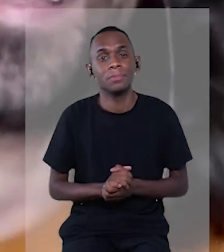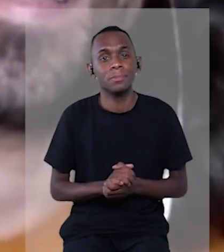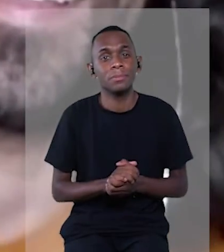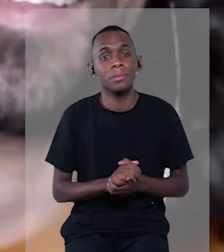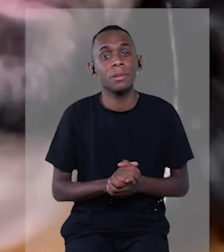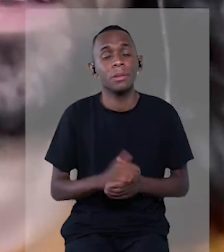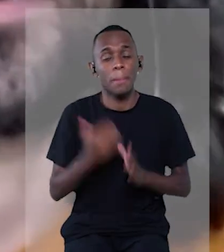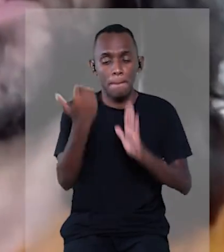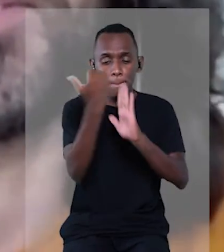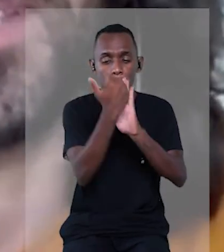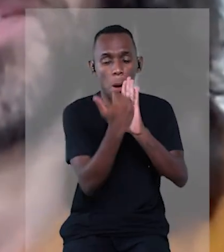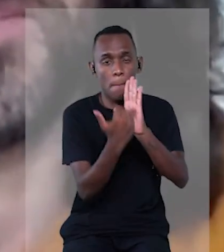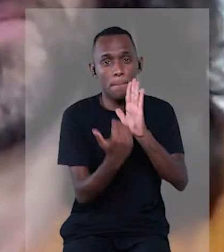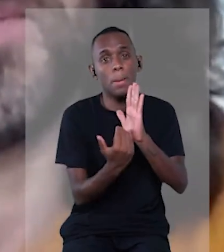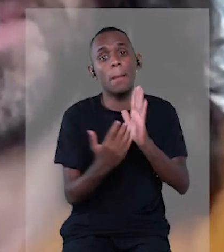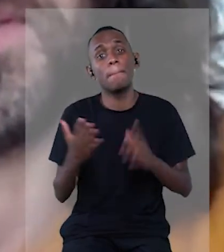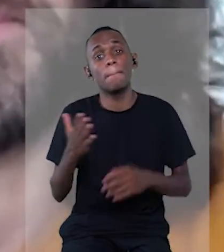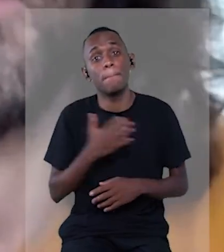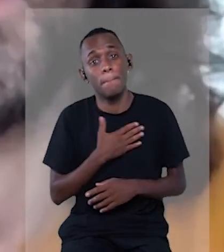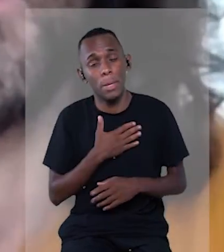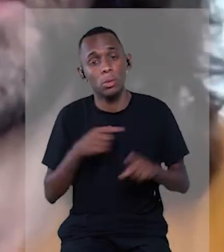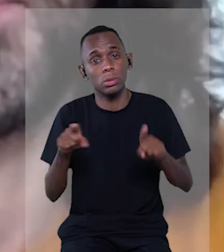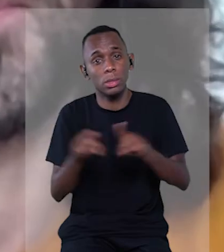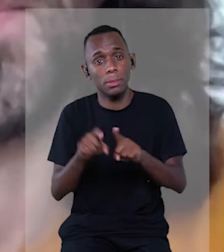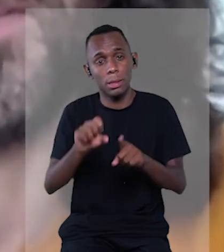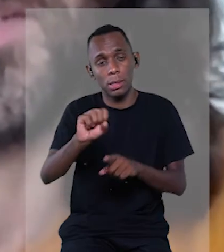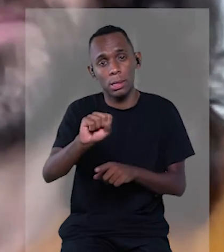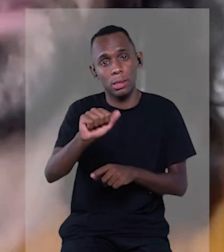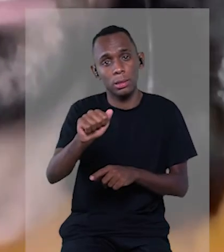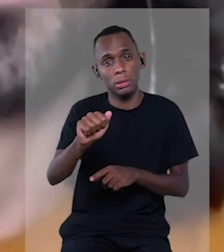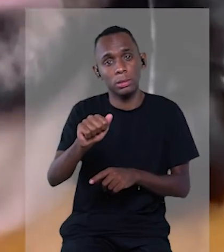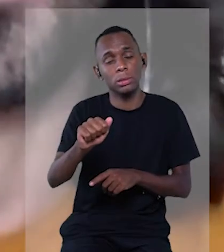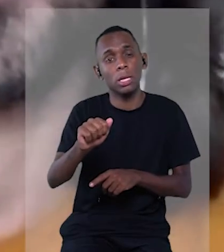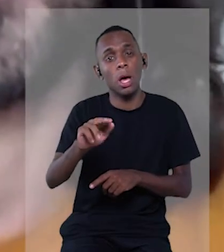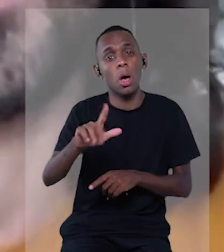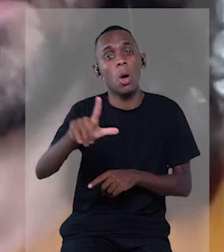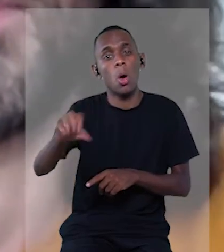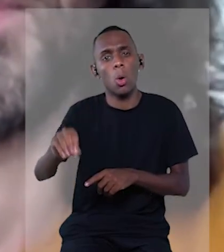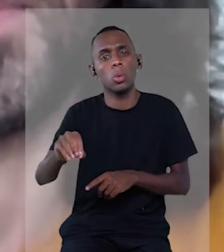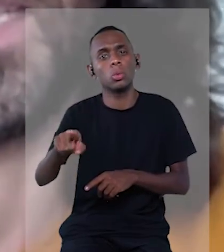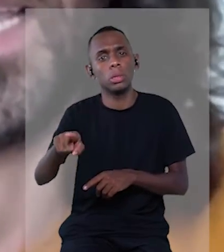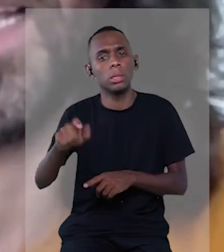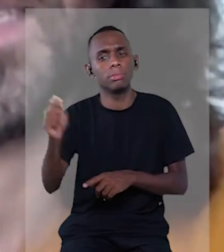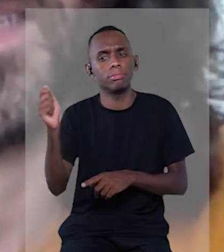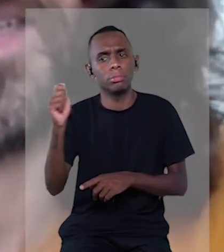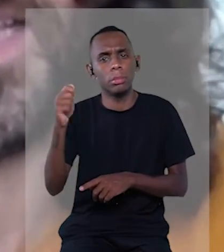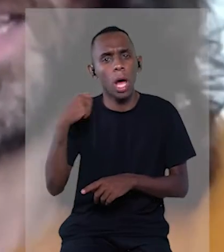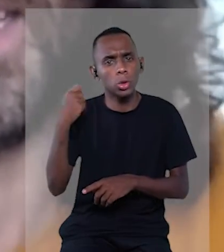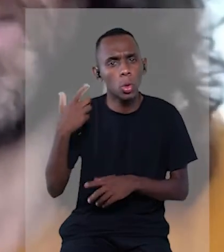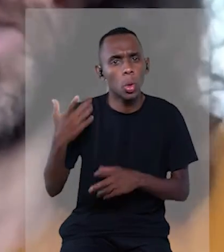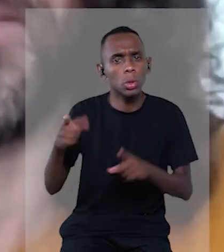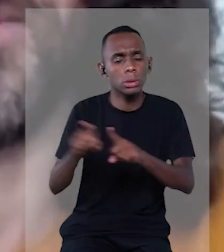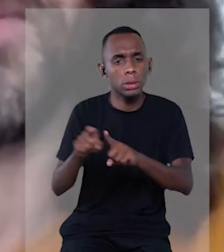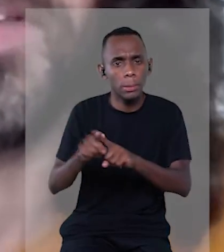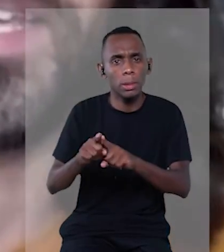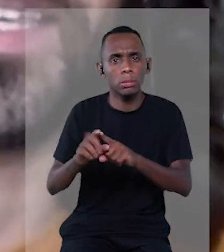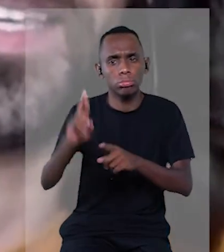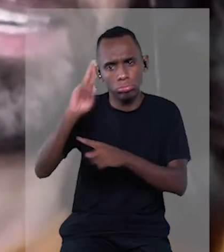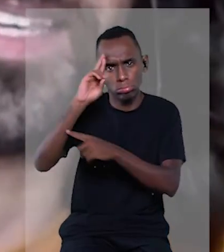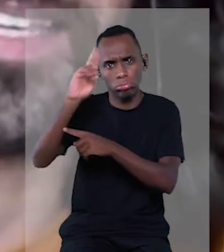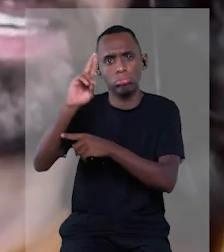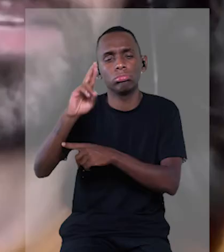Obrigado. É um roteiro meu e do Saulo Salomão, que é um ator, um cineasta,